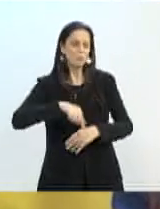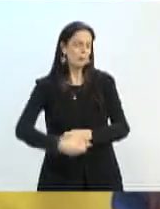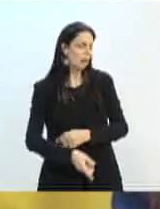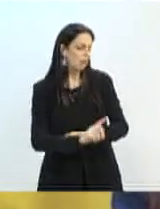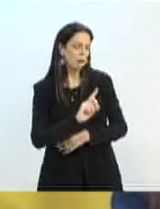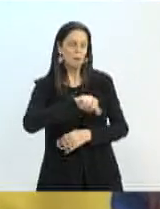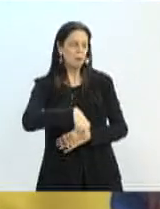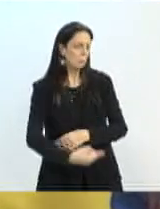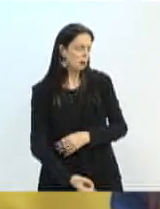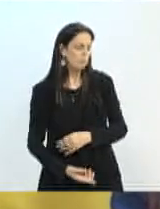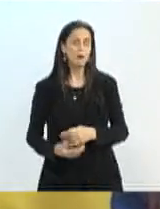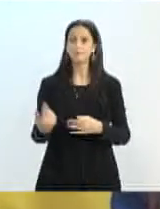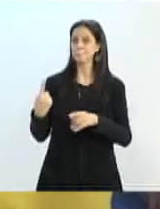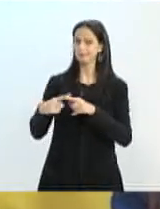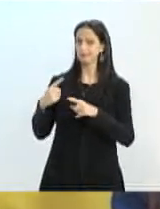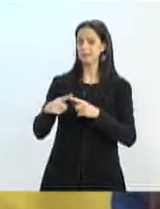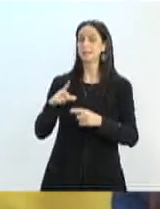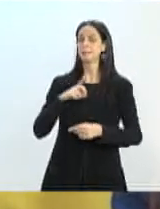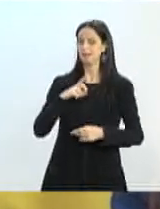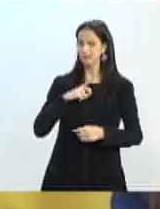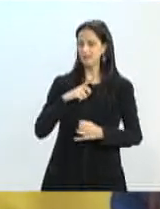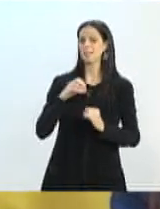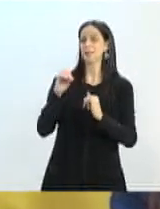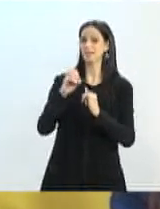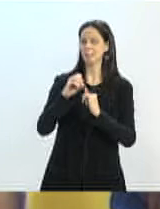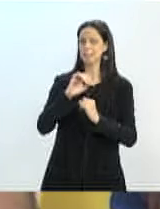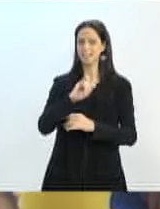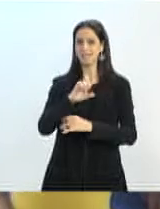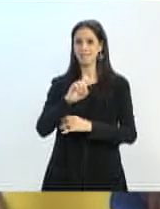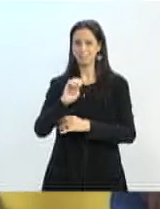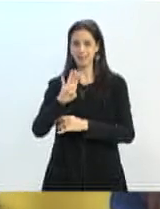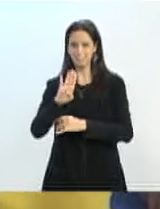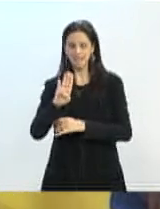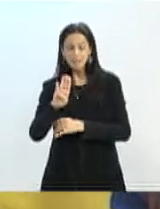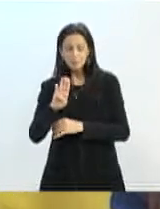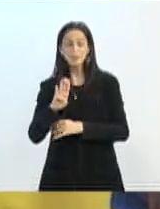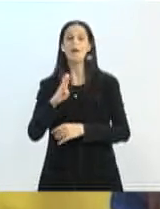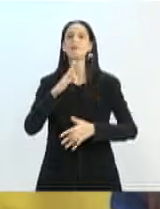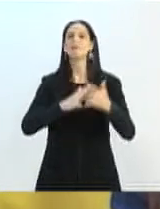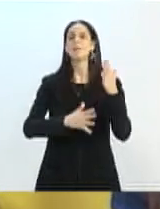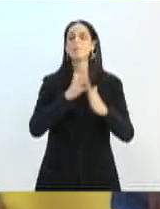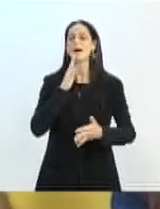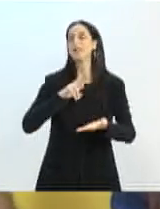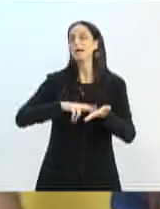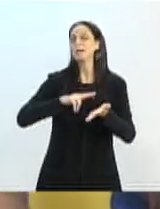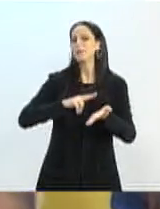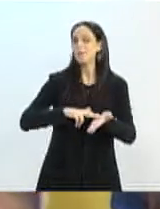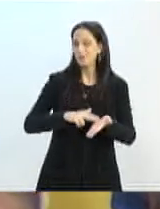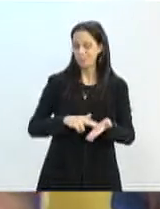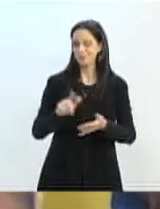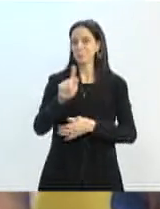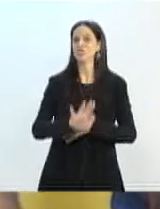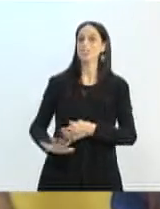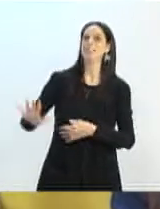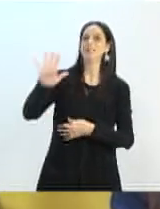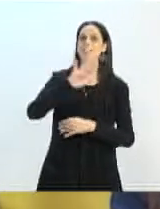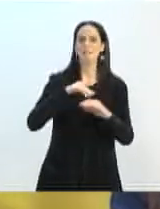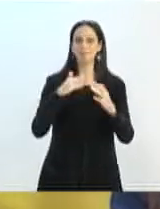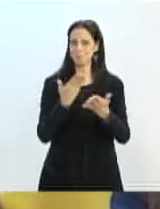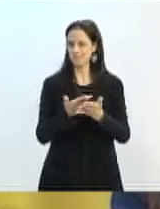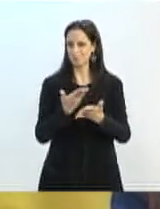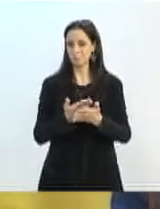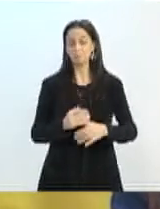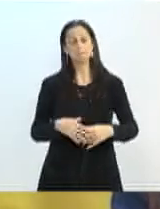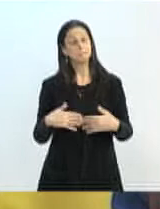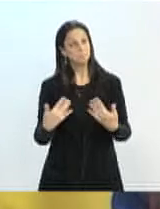até porque isso acaba atrapalhando a nota do IDEB. Então, cabe a nós aqui ficarmos atentos. Eu fiquei de